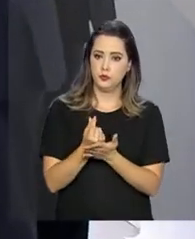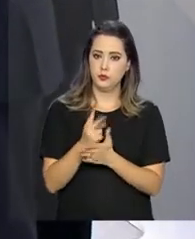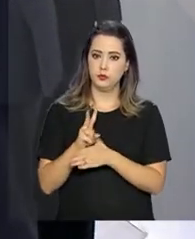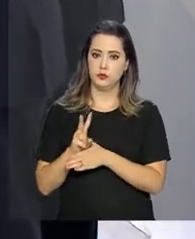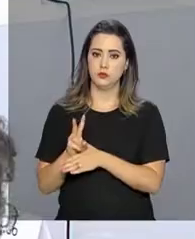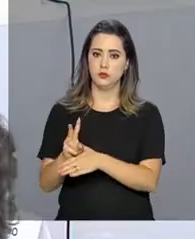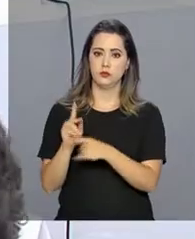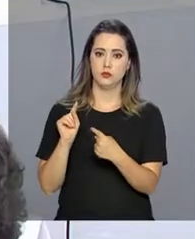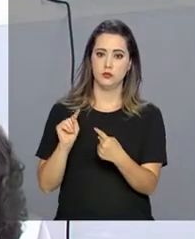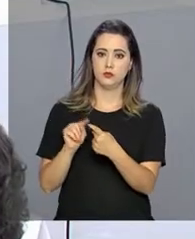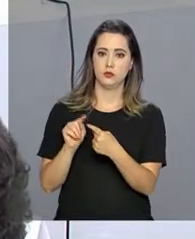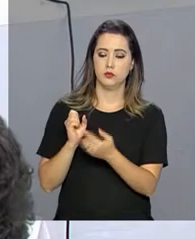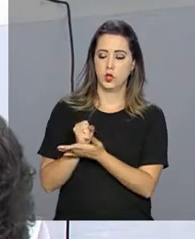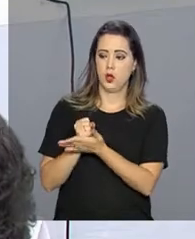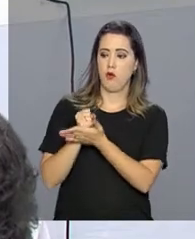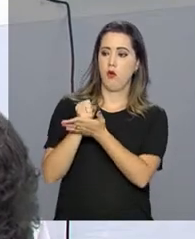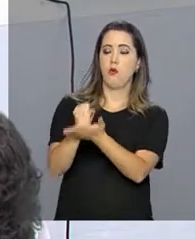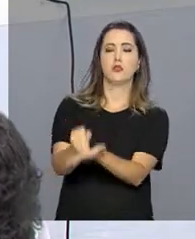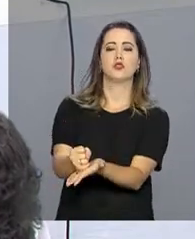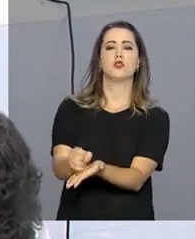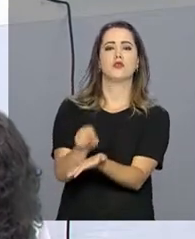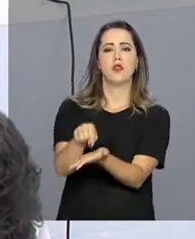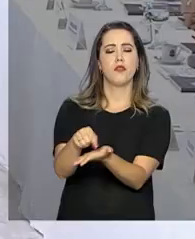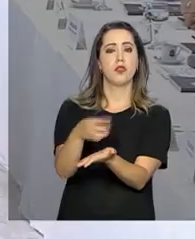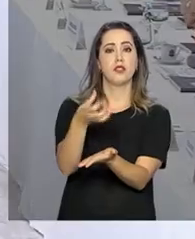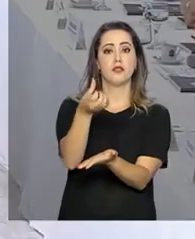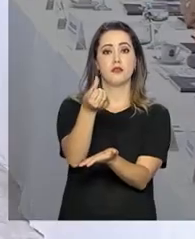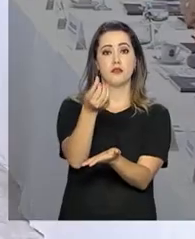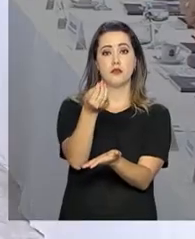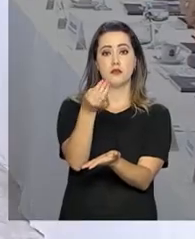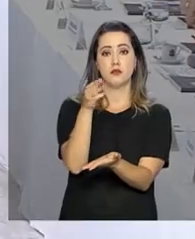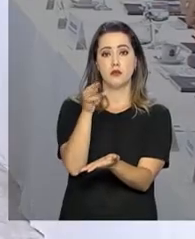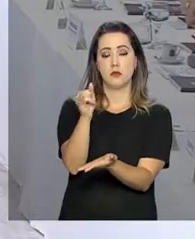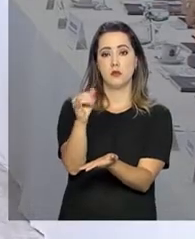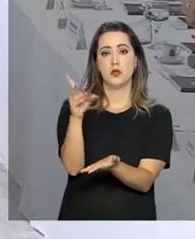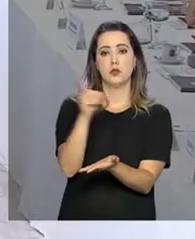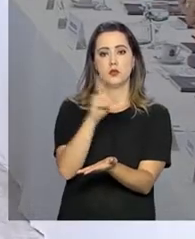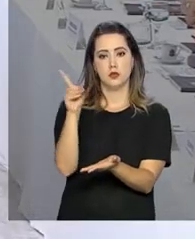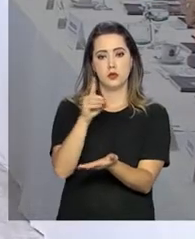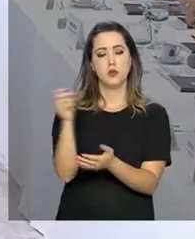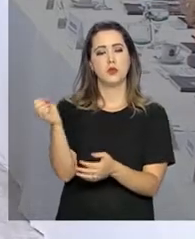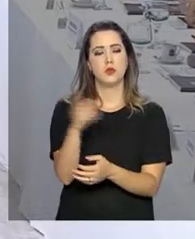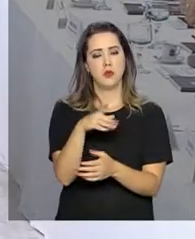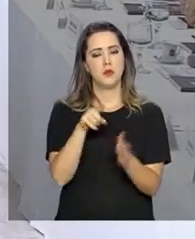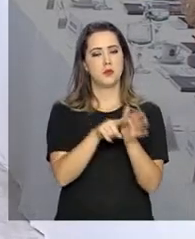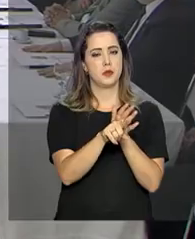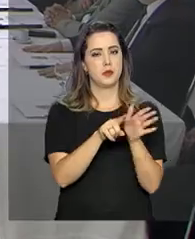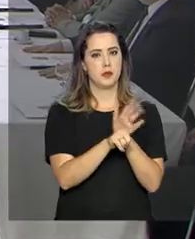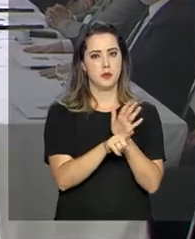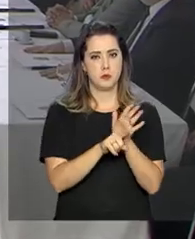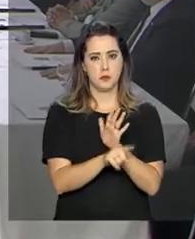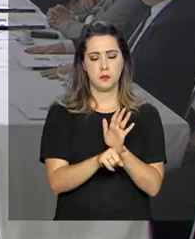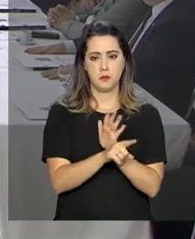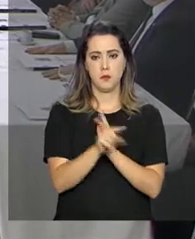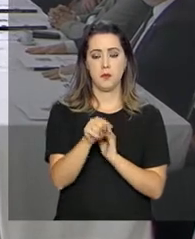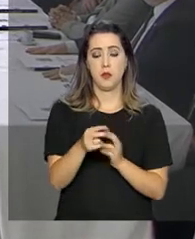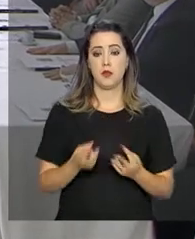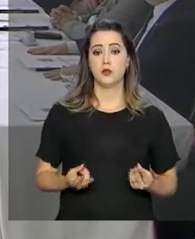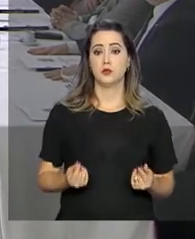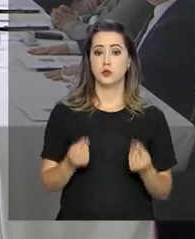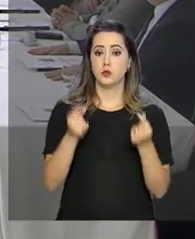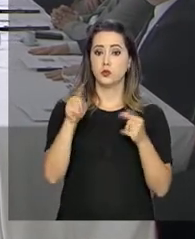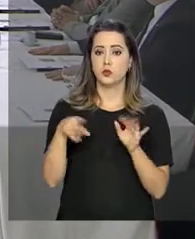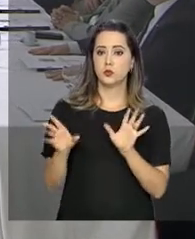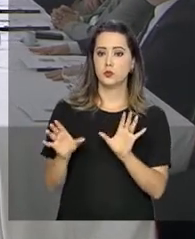vai destinar mais de 600 milhões de dólares para financiar pesquisas de inovação no país. Esses recursos